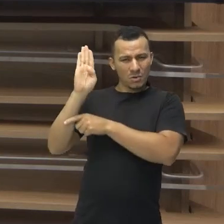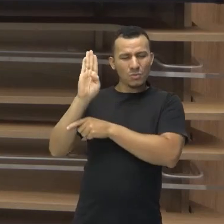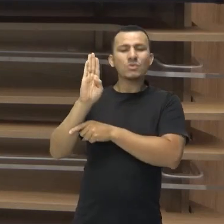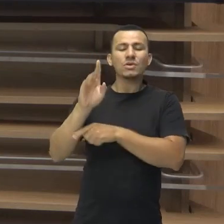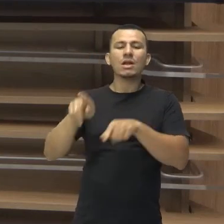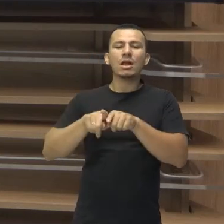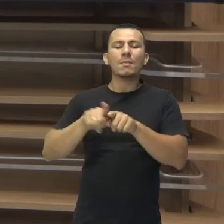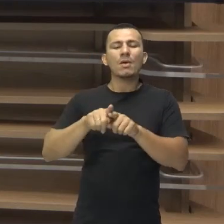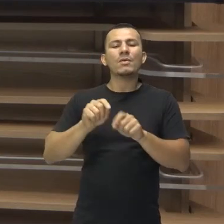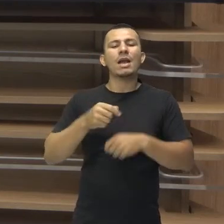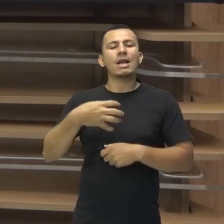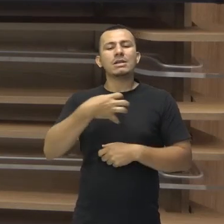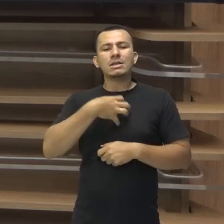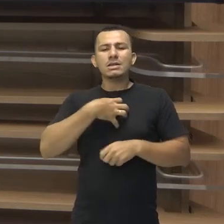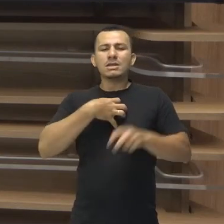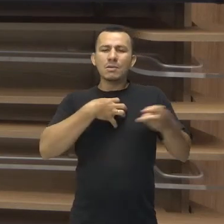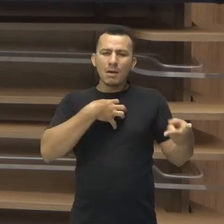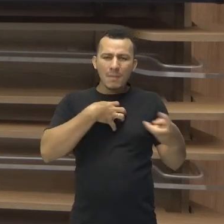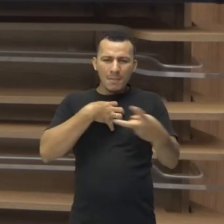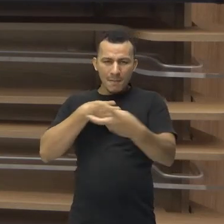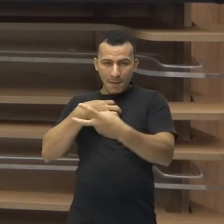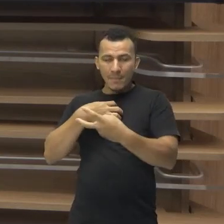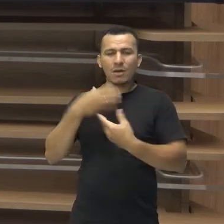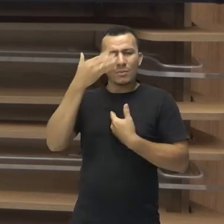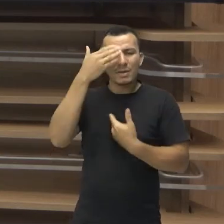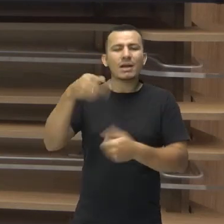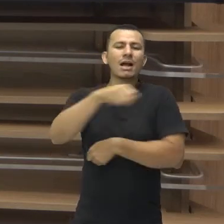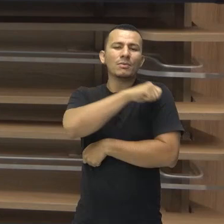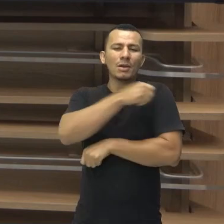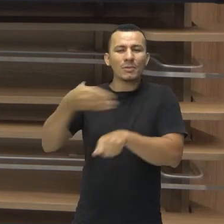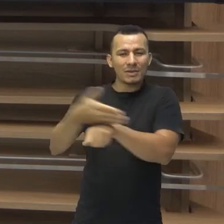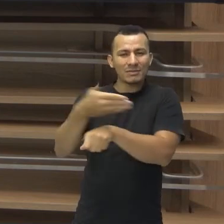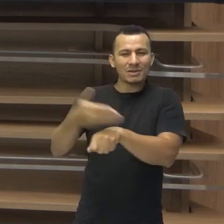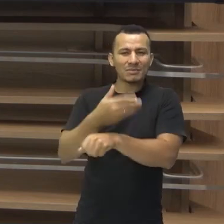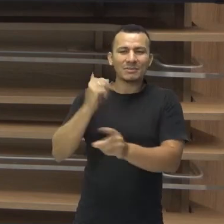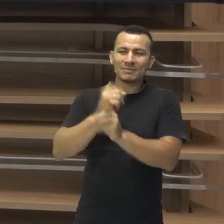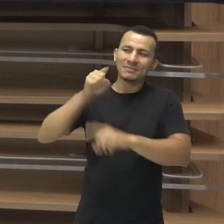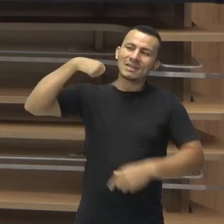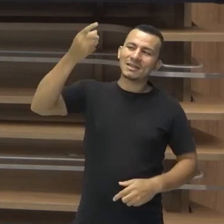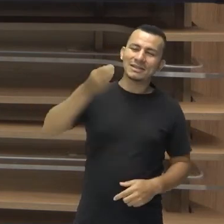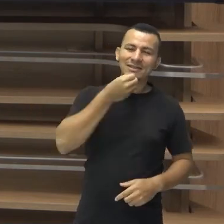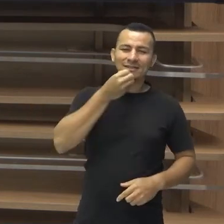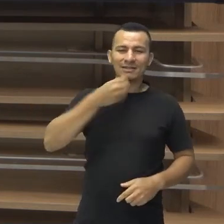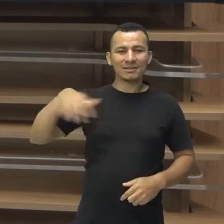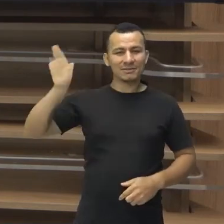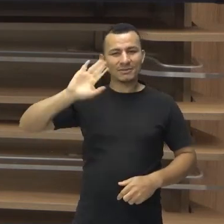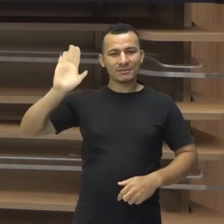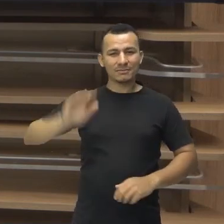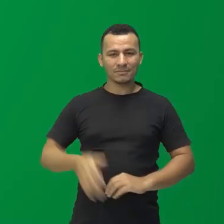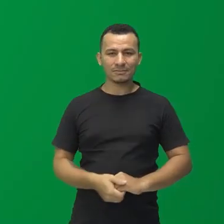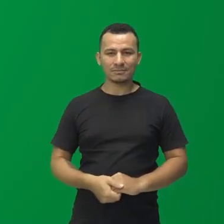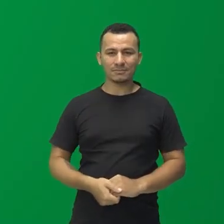sistema sensorial. Muito obrigado aí à nossa aluna que participou e interagiu com a gente. E a gente se encontra aí numa próxima aula.